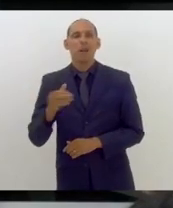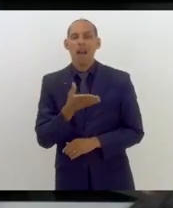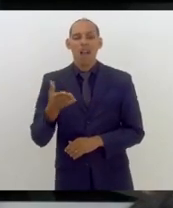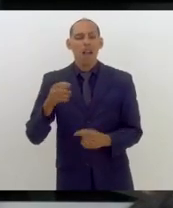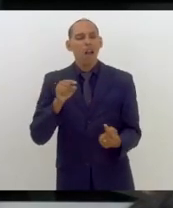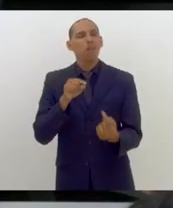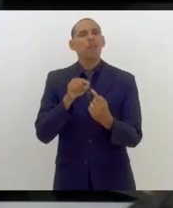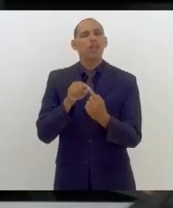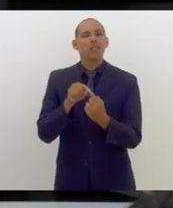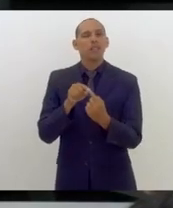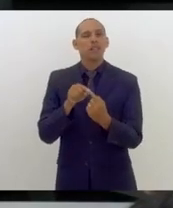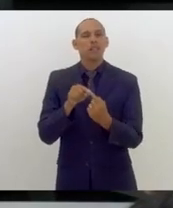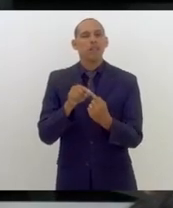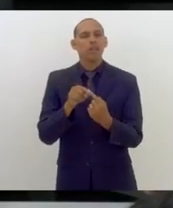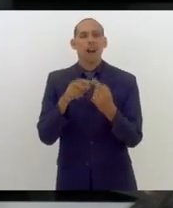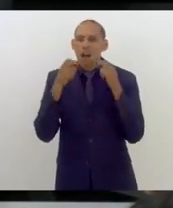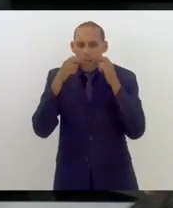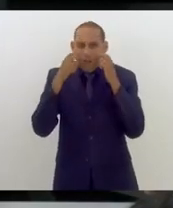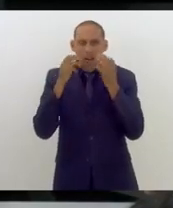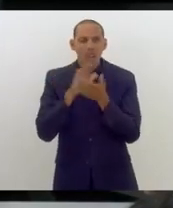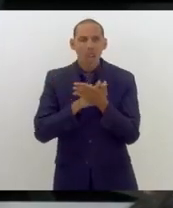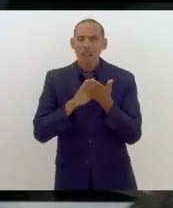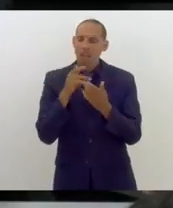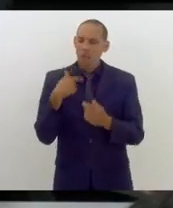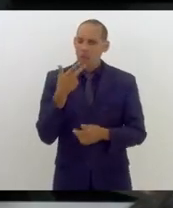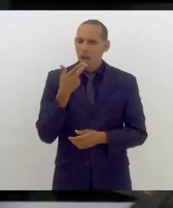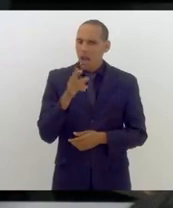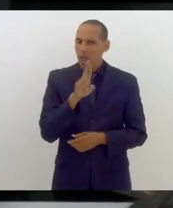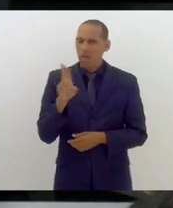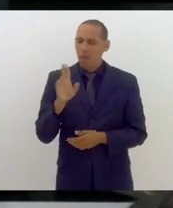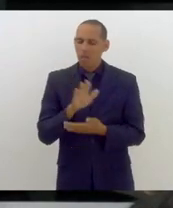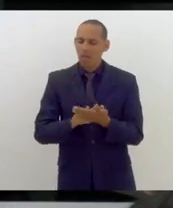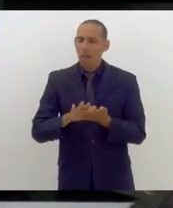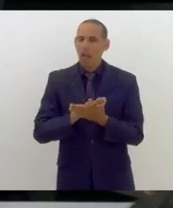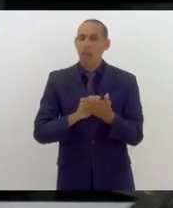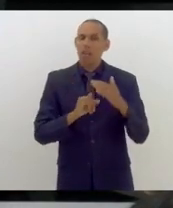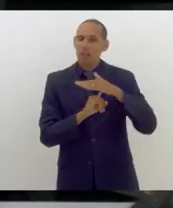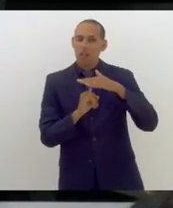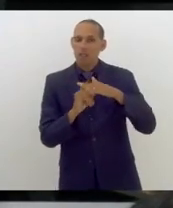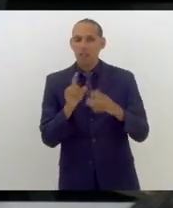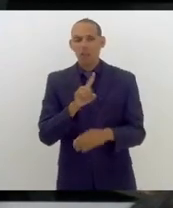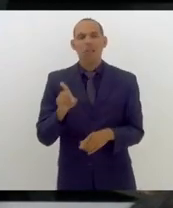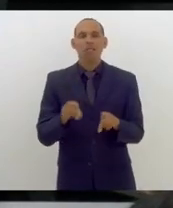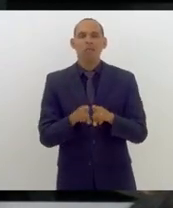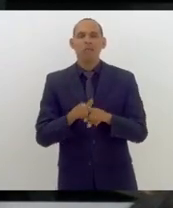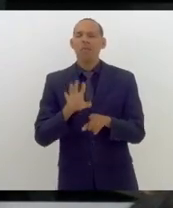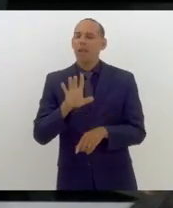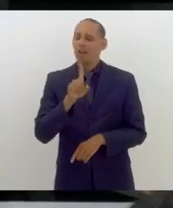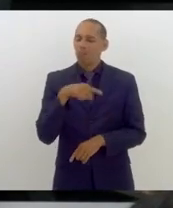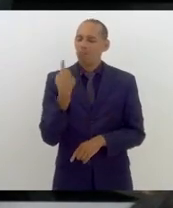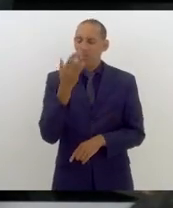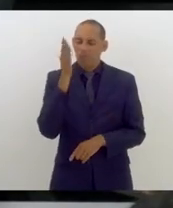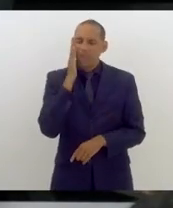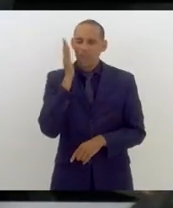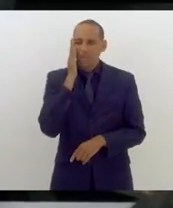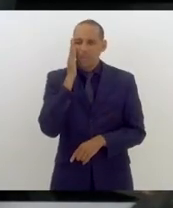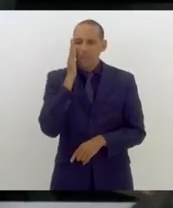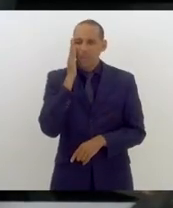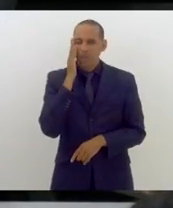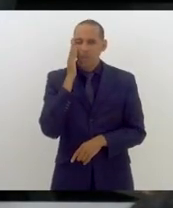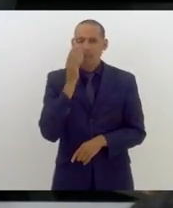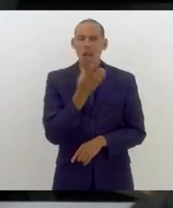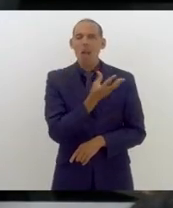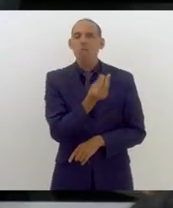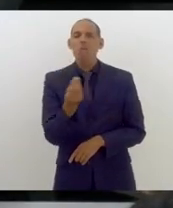Keno que se envergonhado ou não envergonha ninguém eu não vou dizer nome nem vou dizer a instituição mas é sabido isso aqui né então tem muito